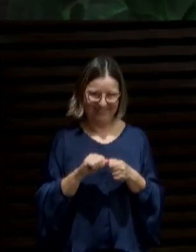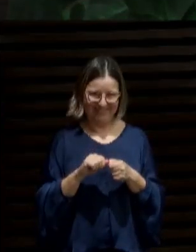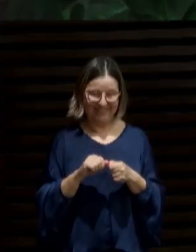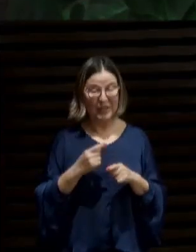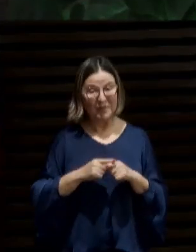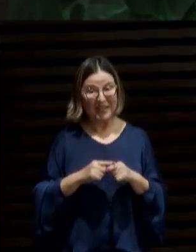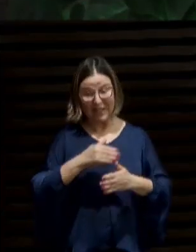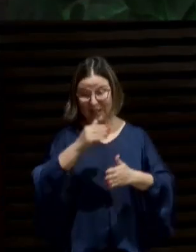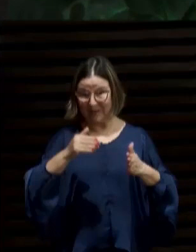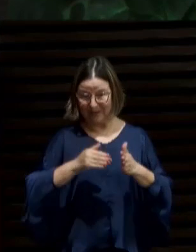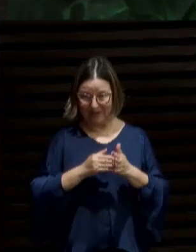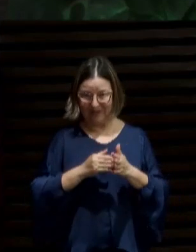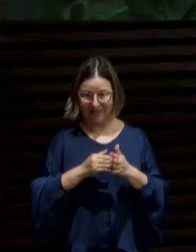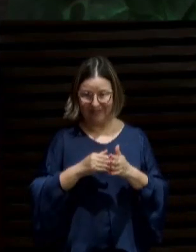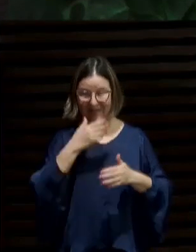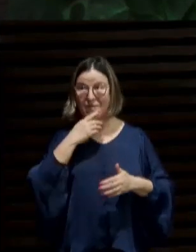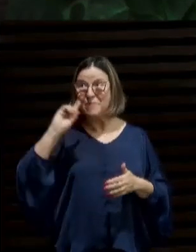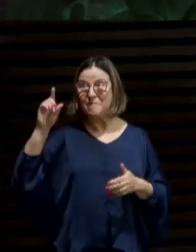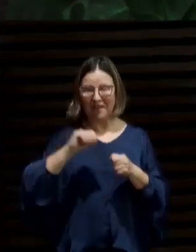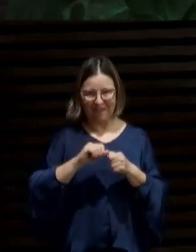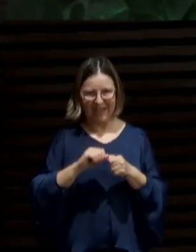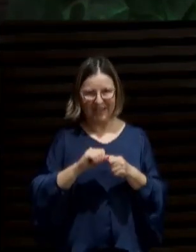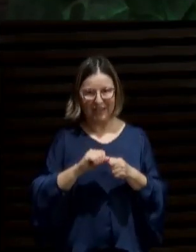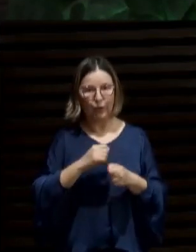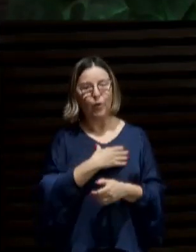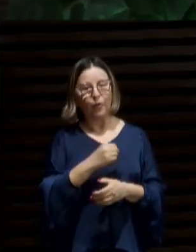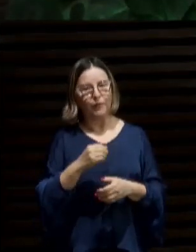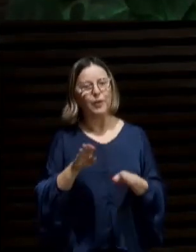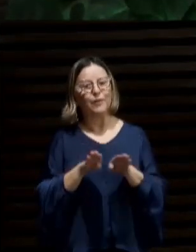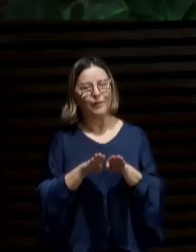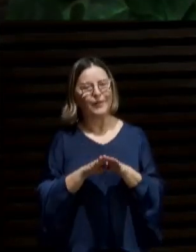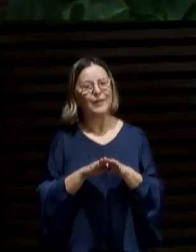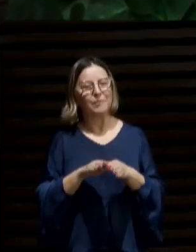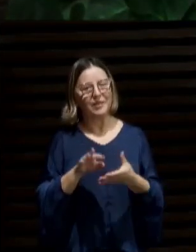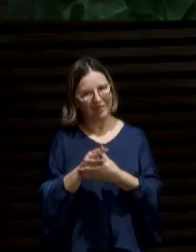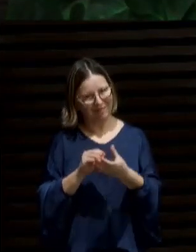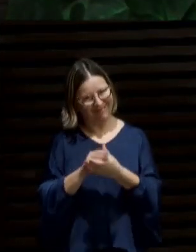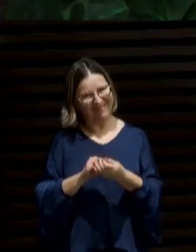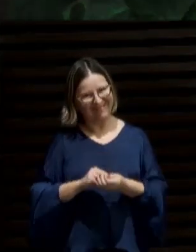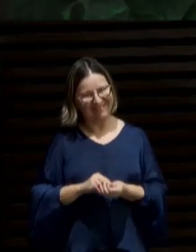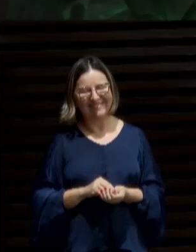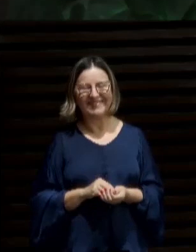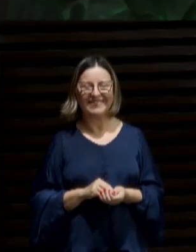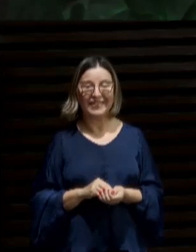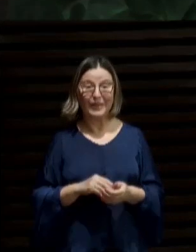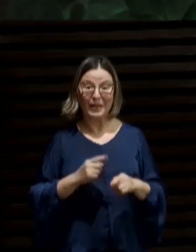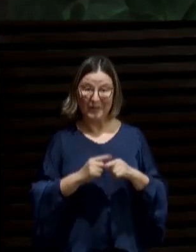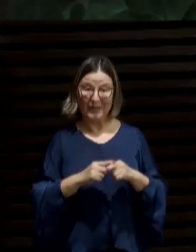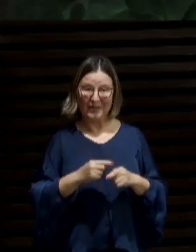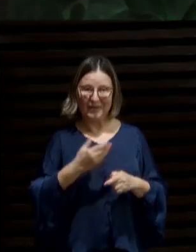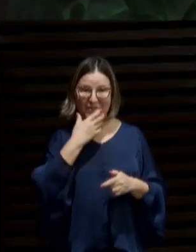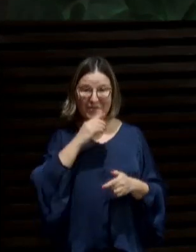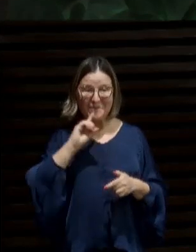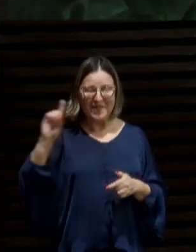Porque tudo que este fizer, o Filho também semelhantemente o faz. Verso 20: porque o Pai ama